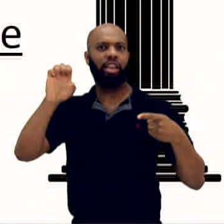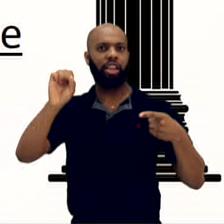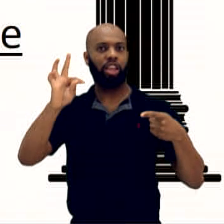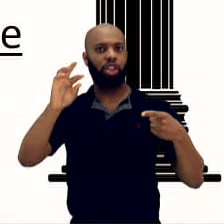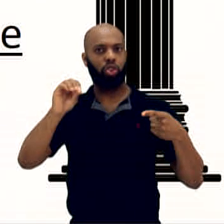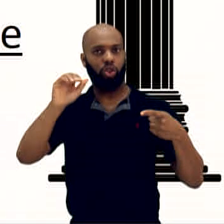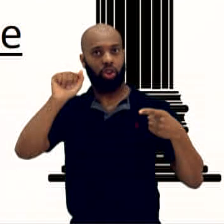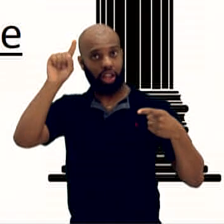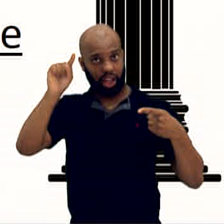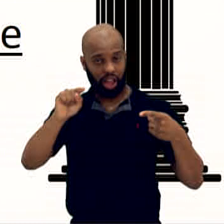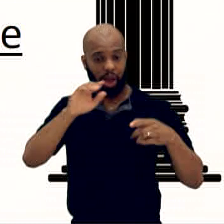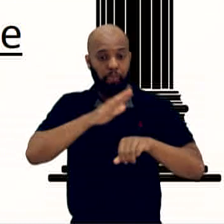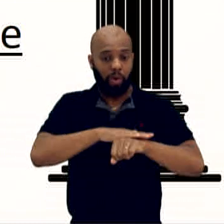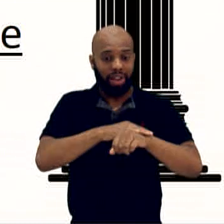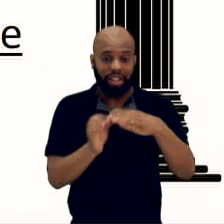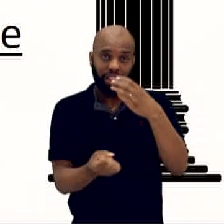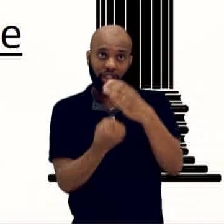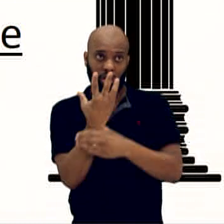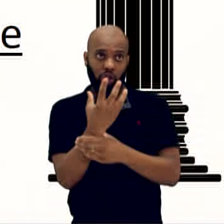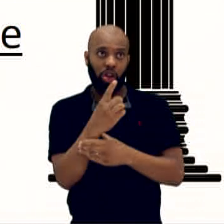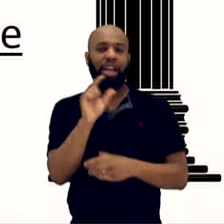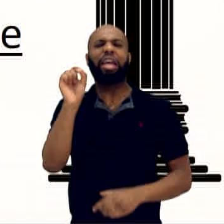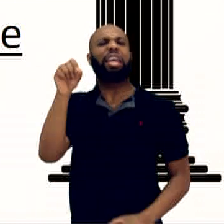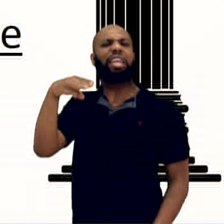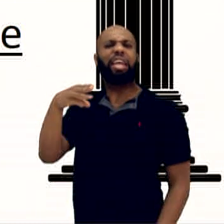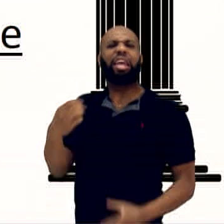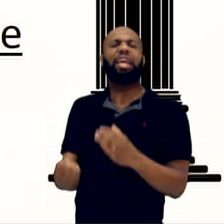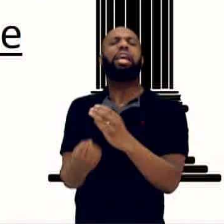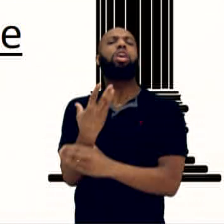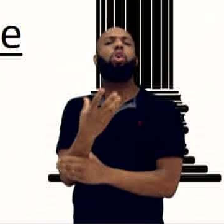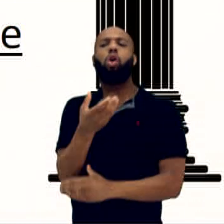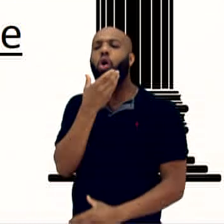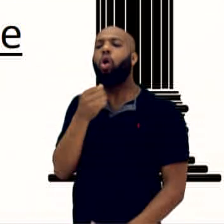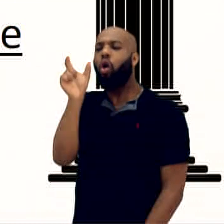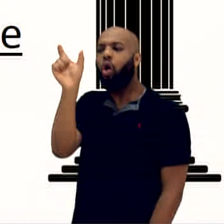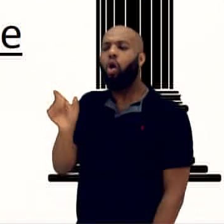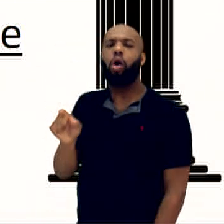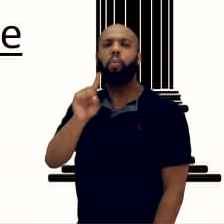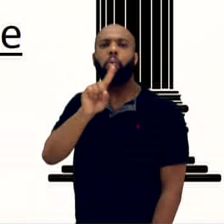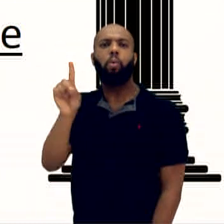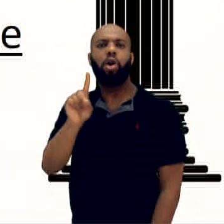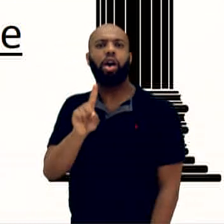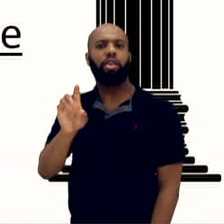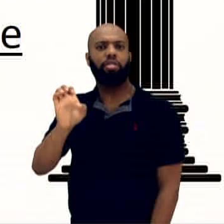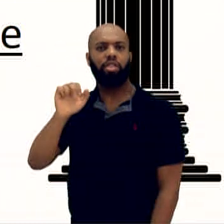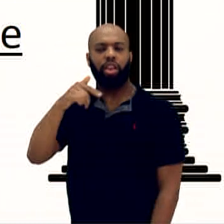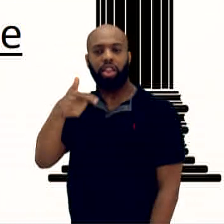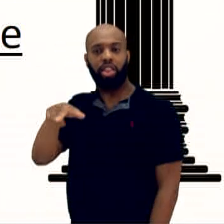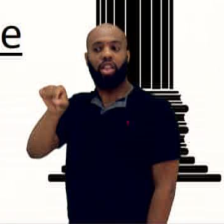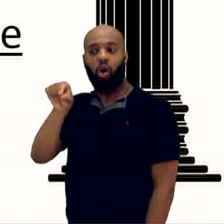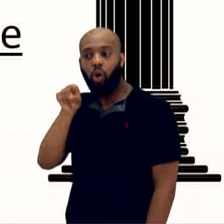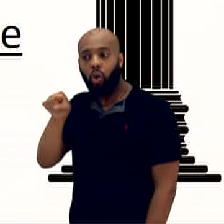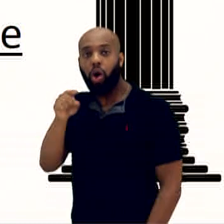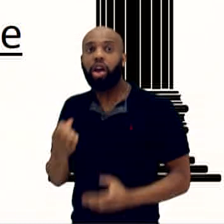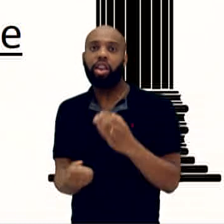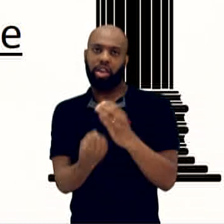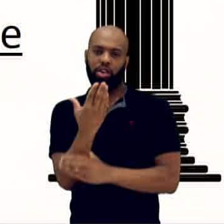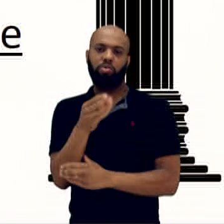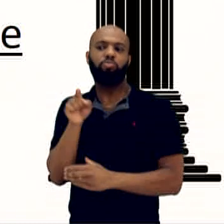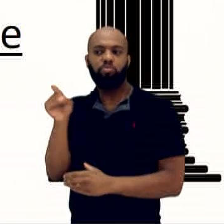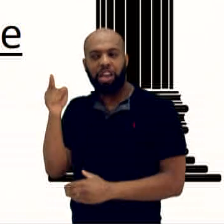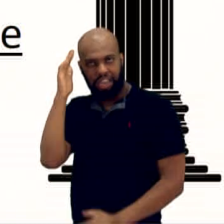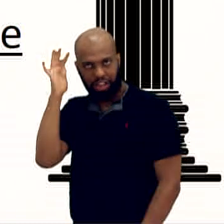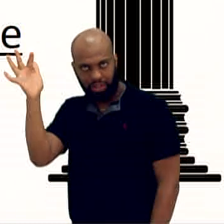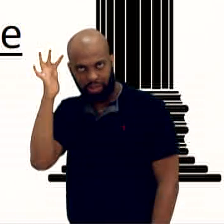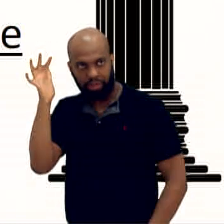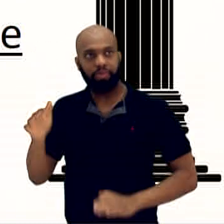foi criado, né, o estoicismo, por Zenão de Cítio, né? Zenão é tido como o criador do estoicismo,